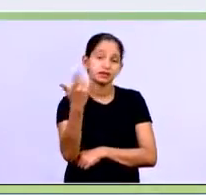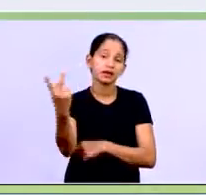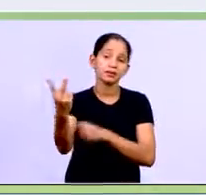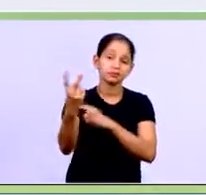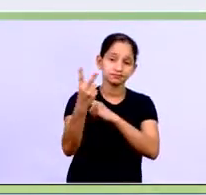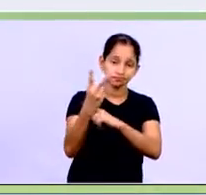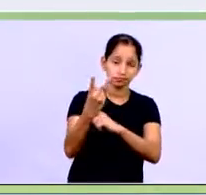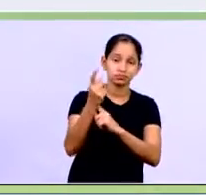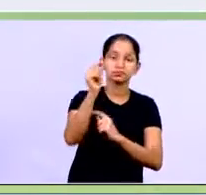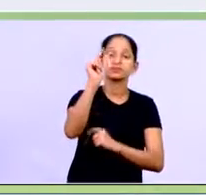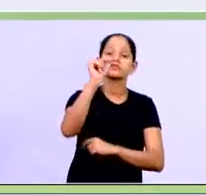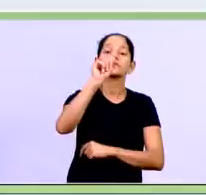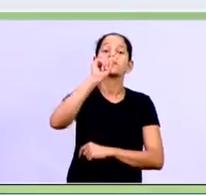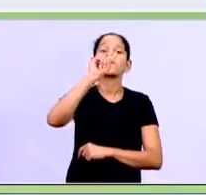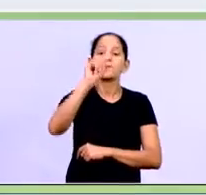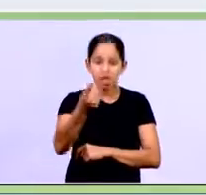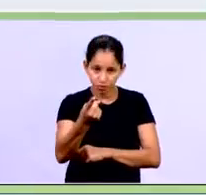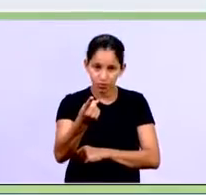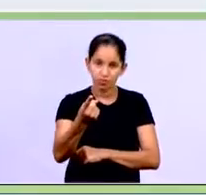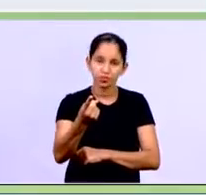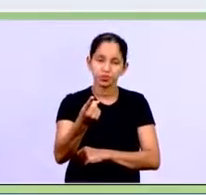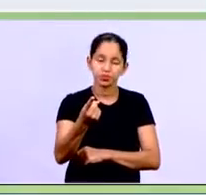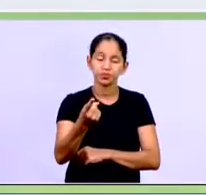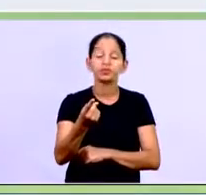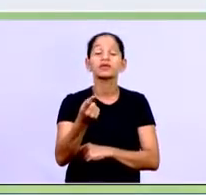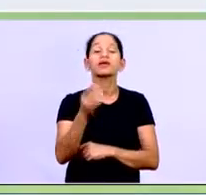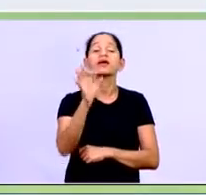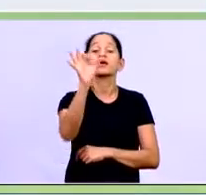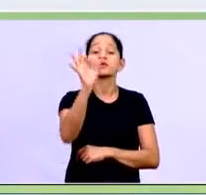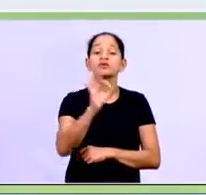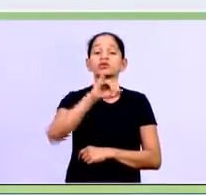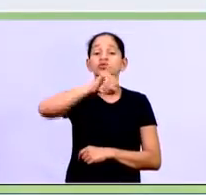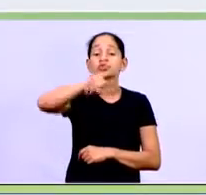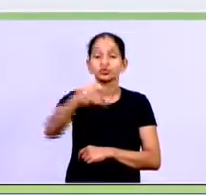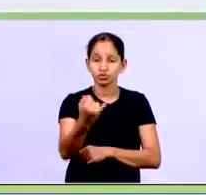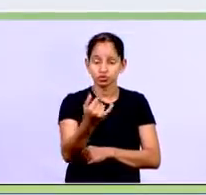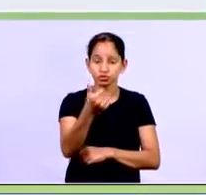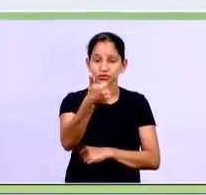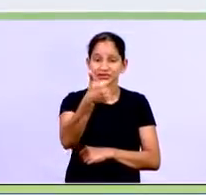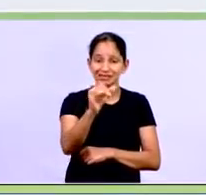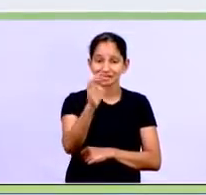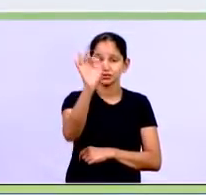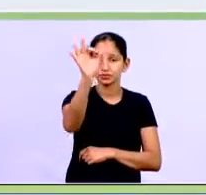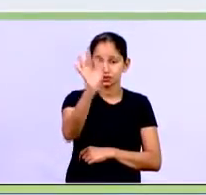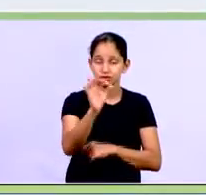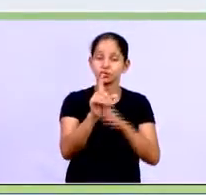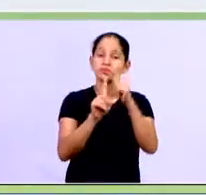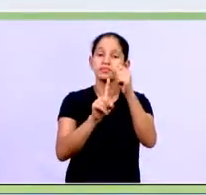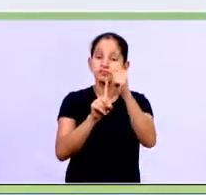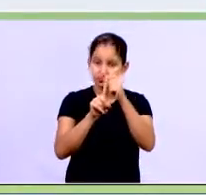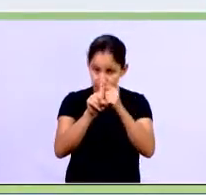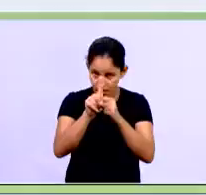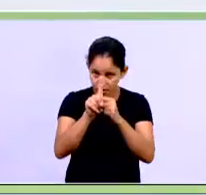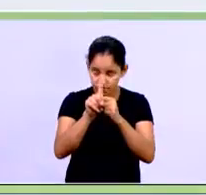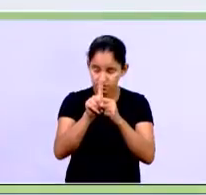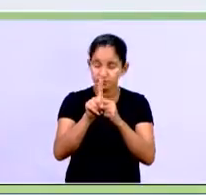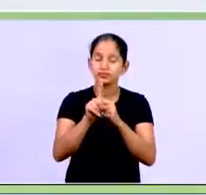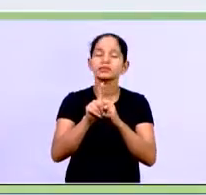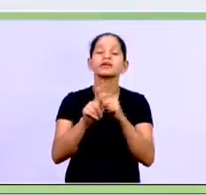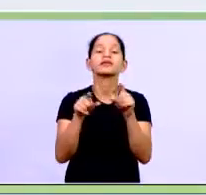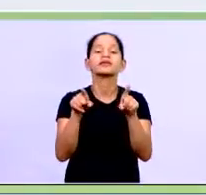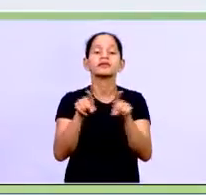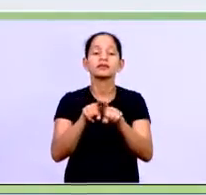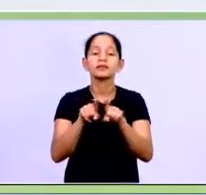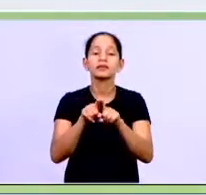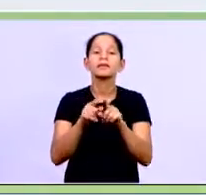valor de R$1.000 a uma taxa de juros compostos de 10% ao mês para ser pago